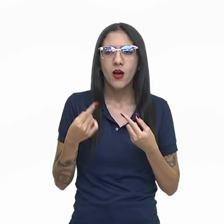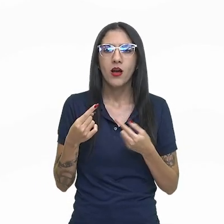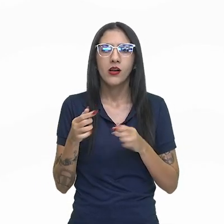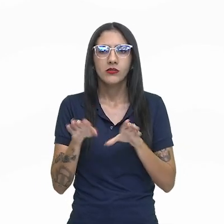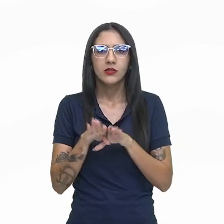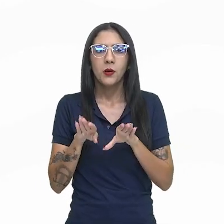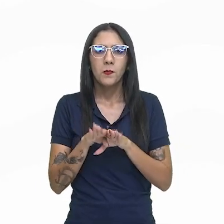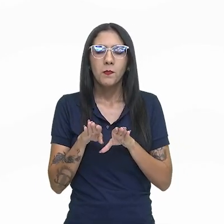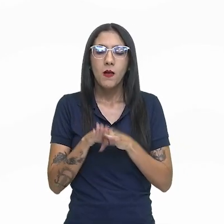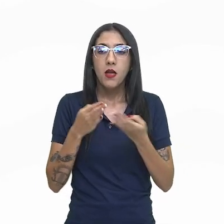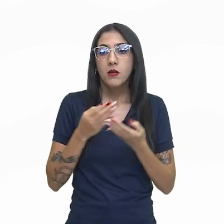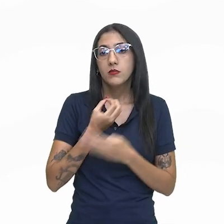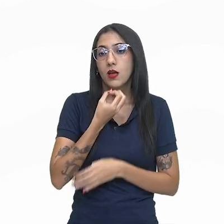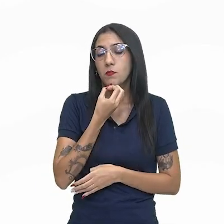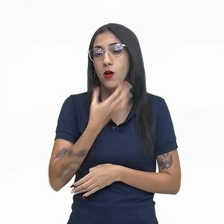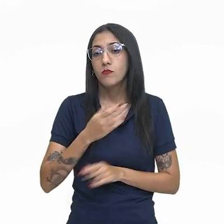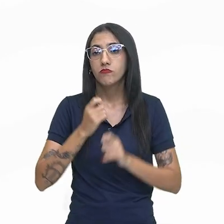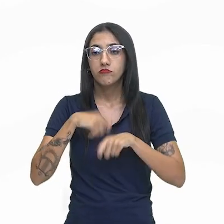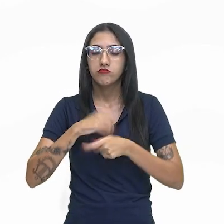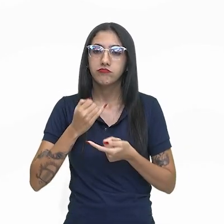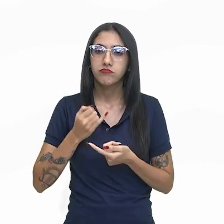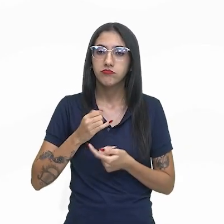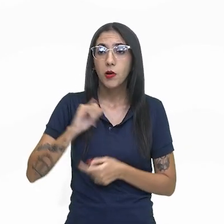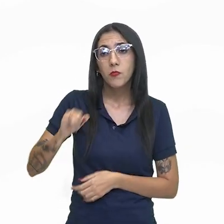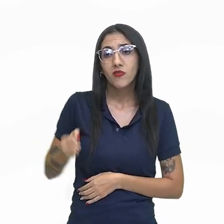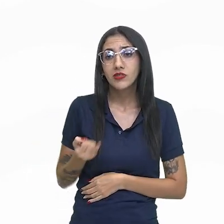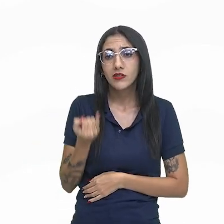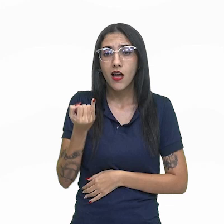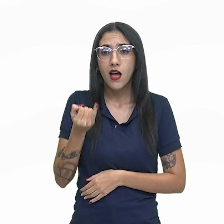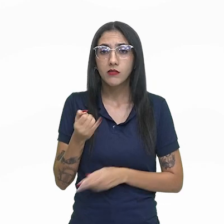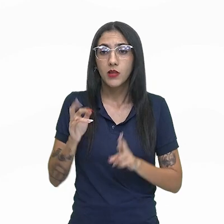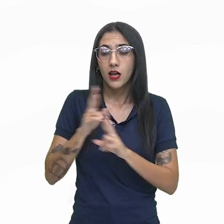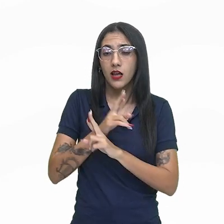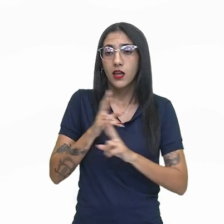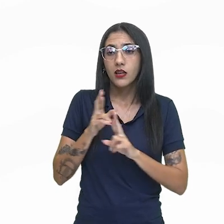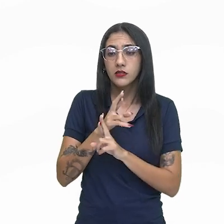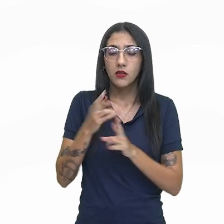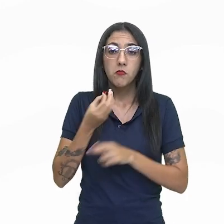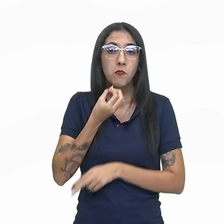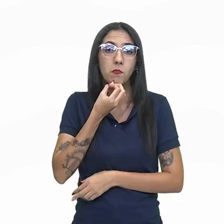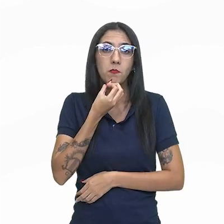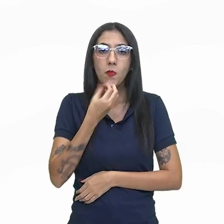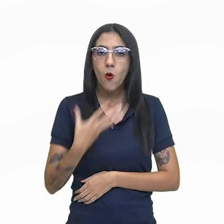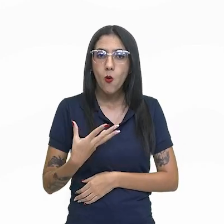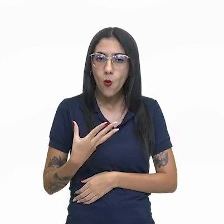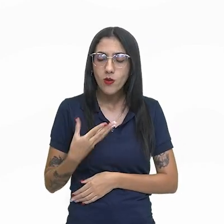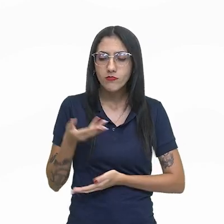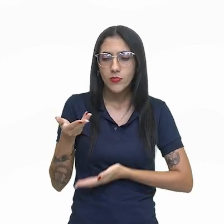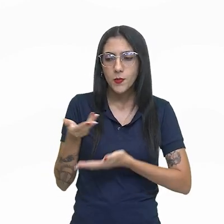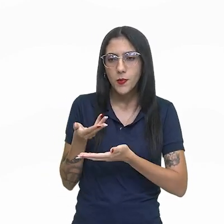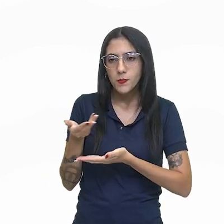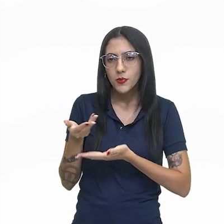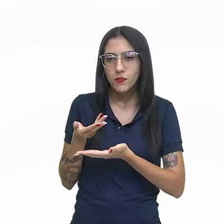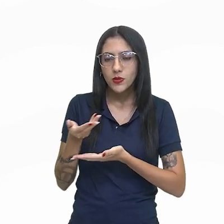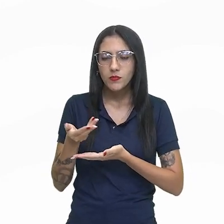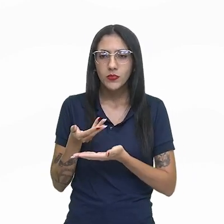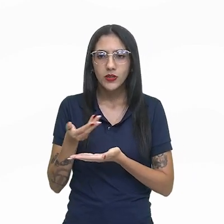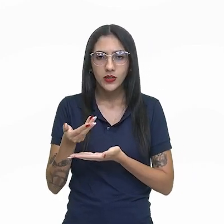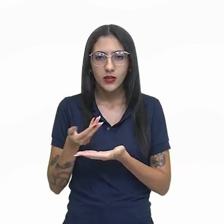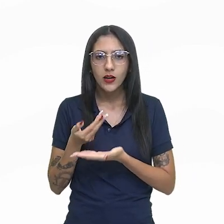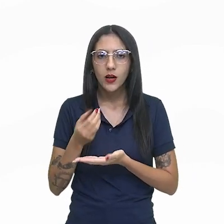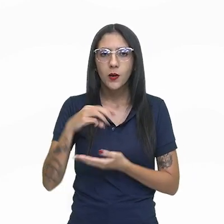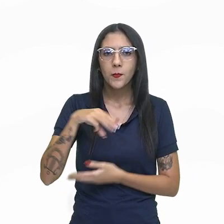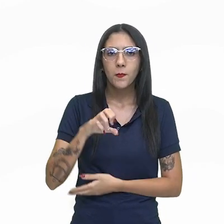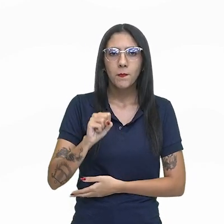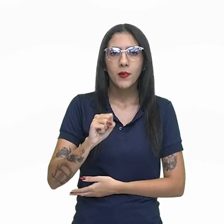ser benefícios, né? Podem ser uma relação de benefícios entre si, simbiose,